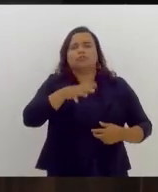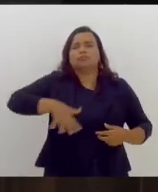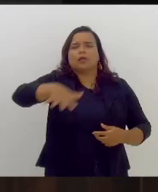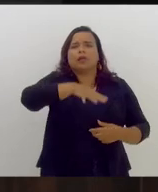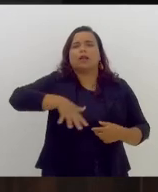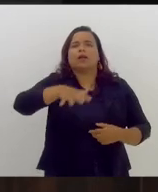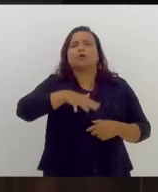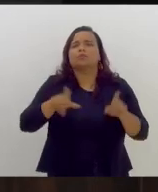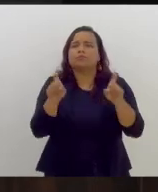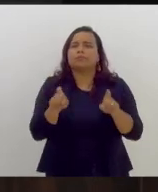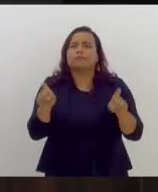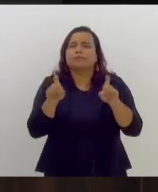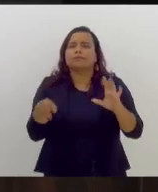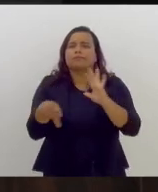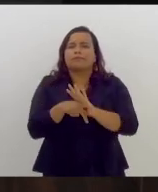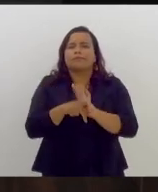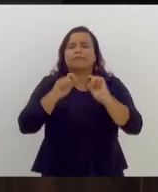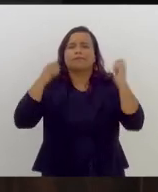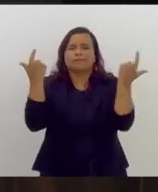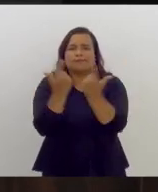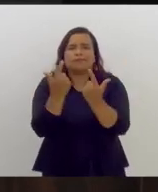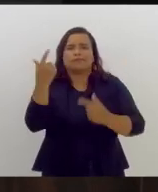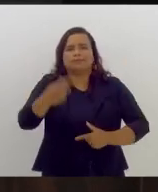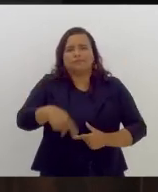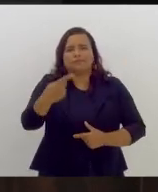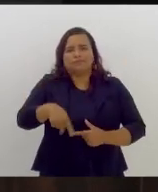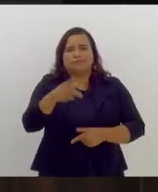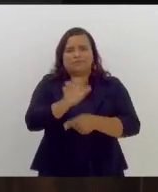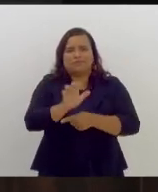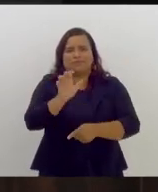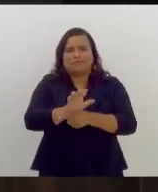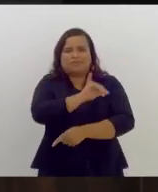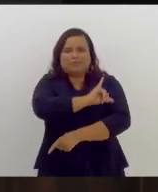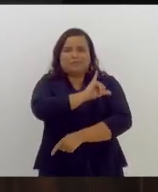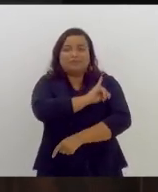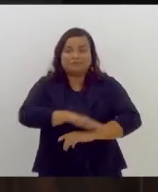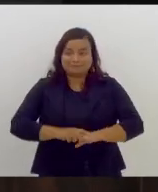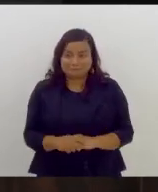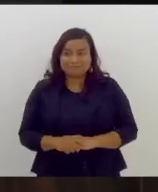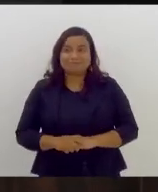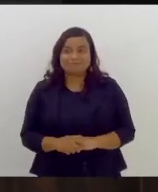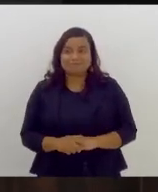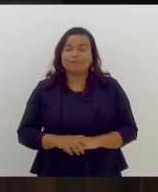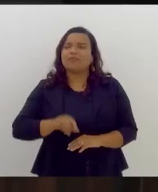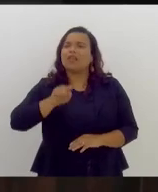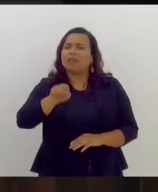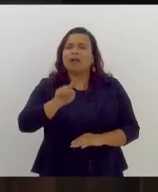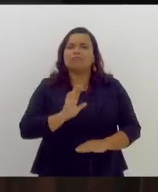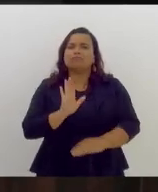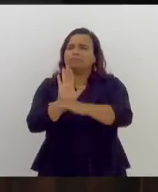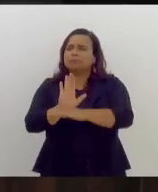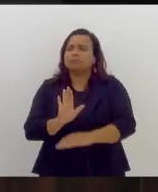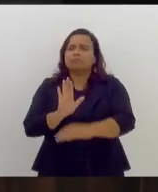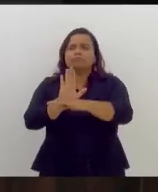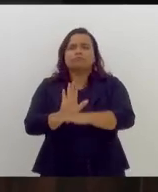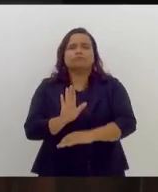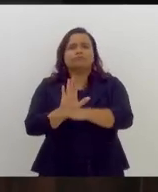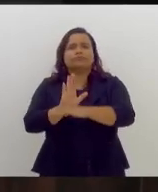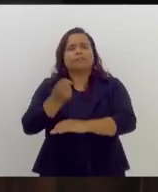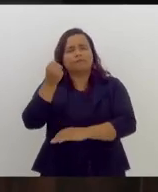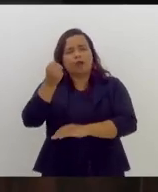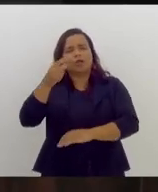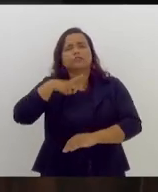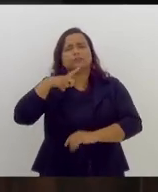de Informática da Assembleia Legislativa do Estado do Rio de Janeiro, onde contribuiu de forma